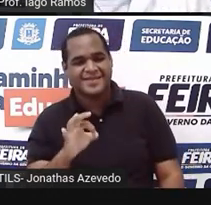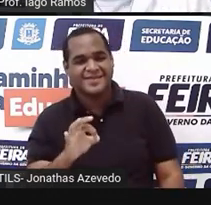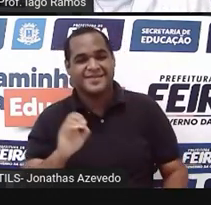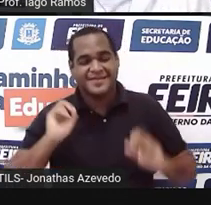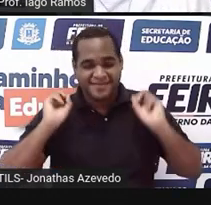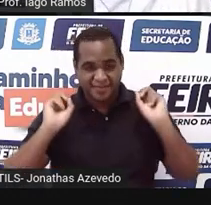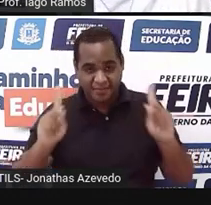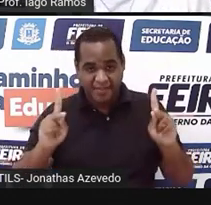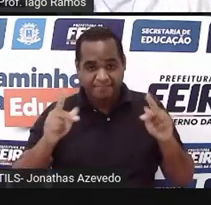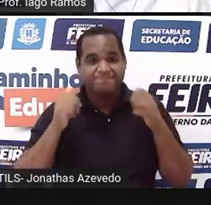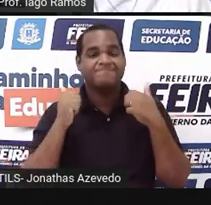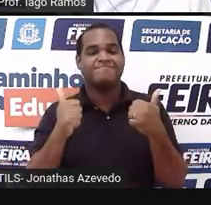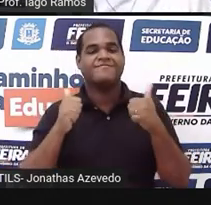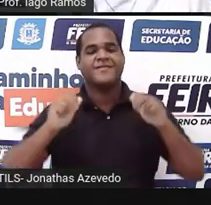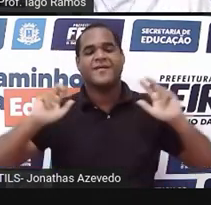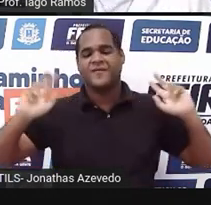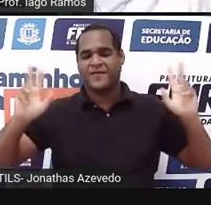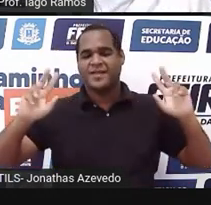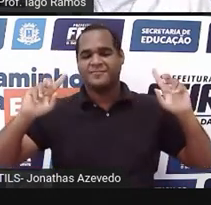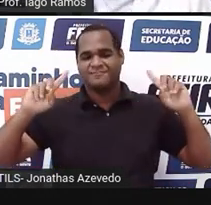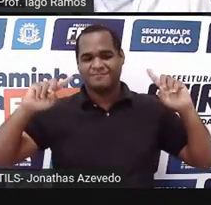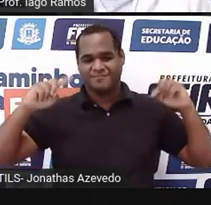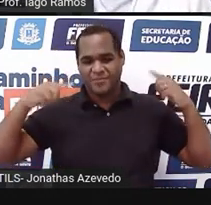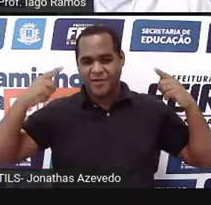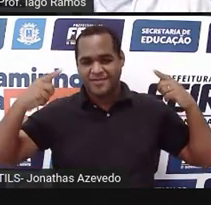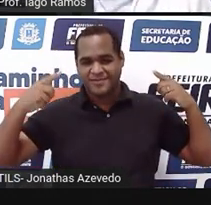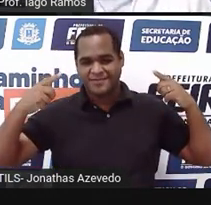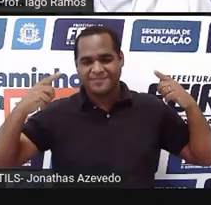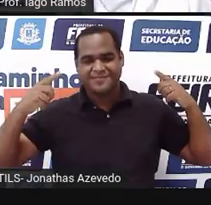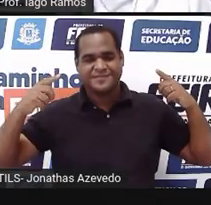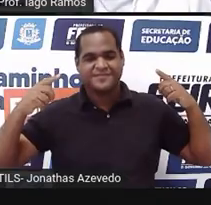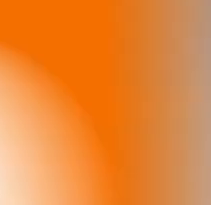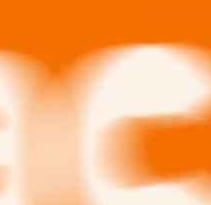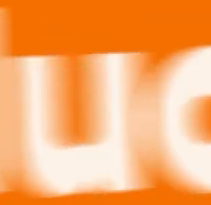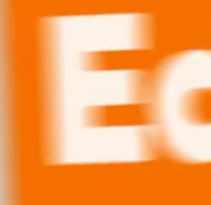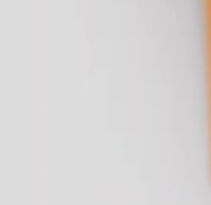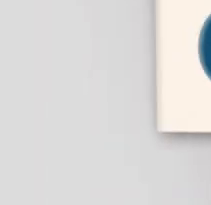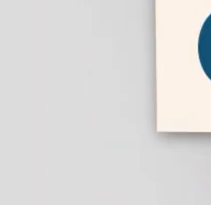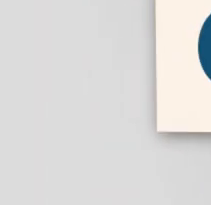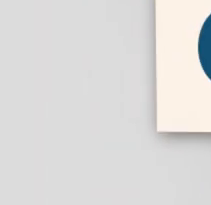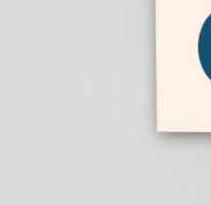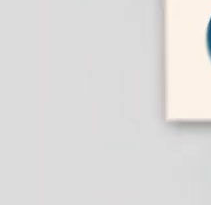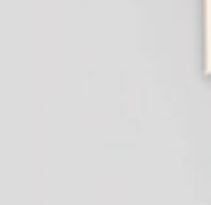beleza valeu é isso aí bye bye até o próximo a